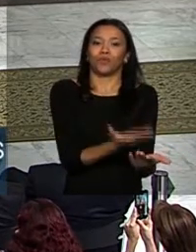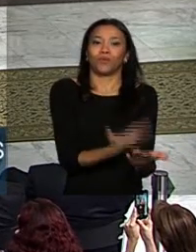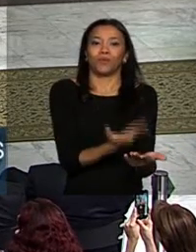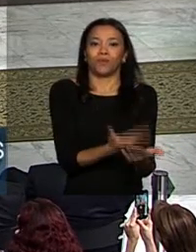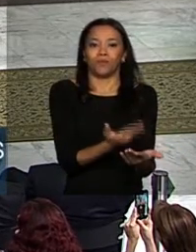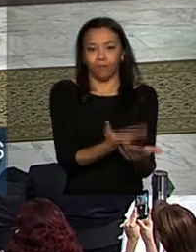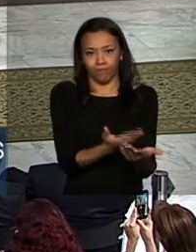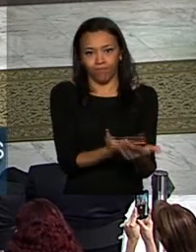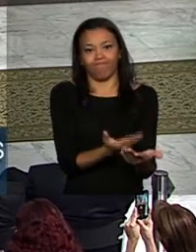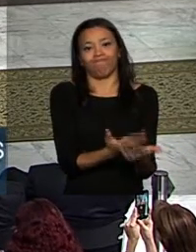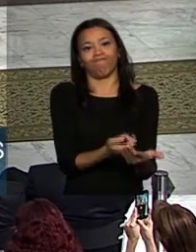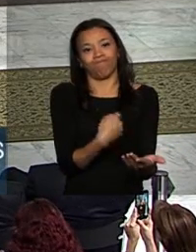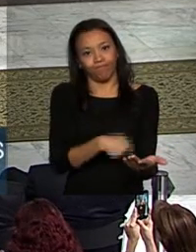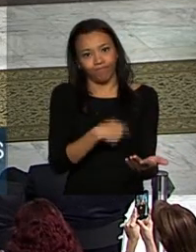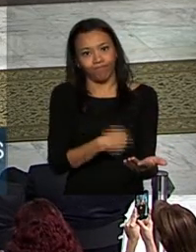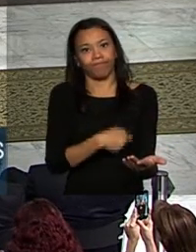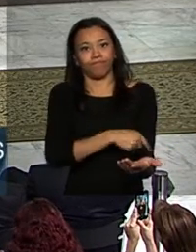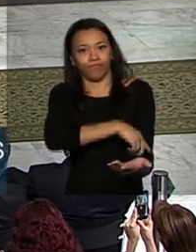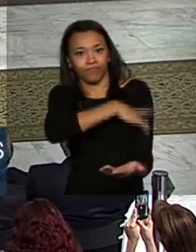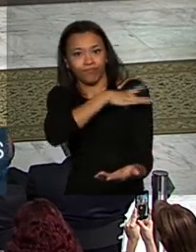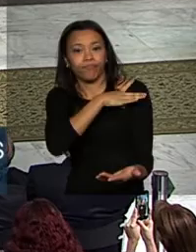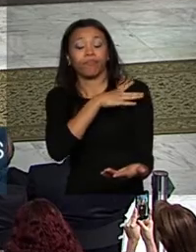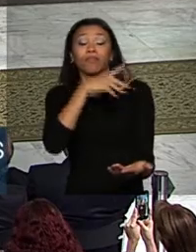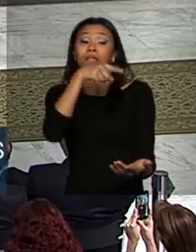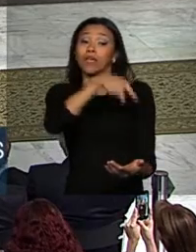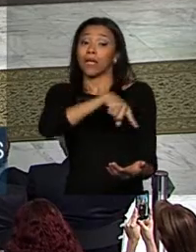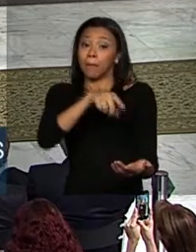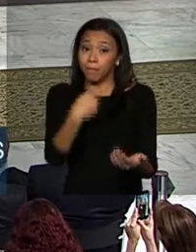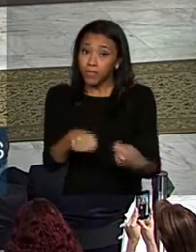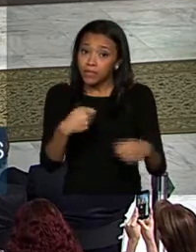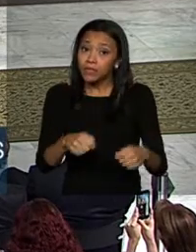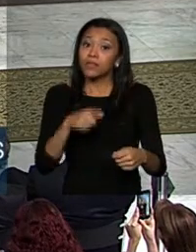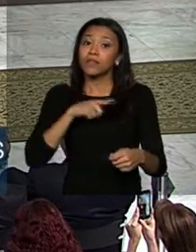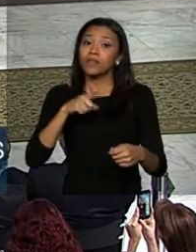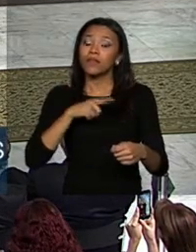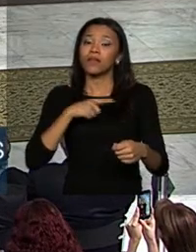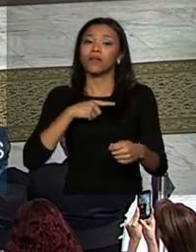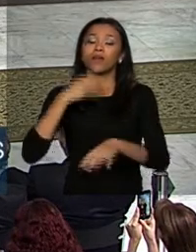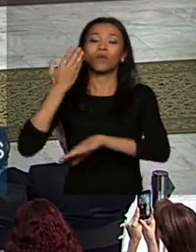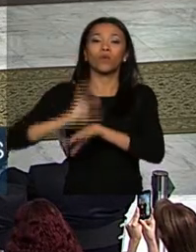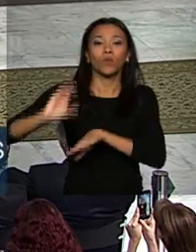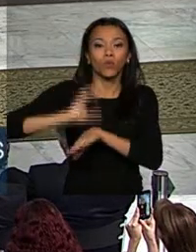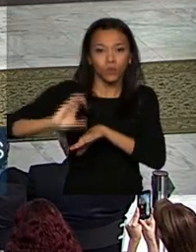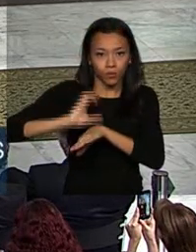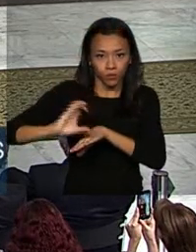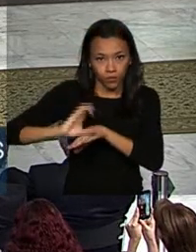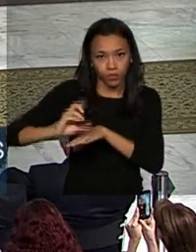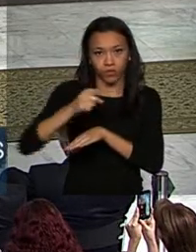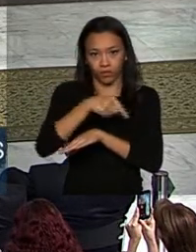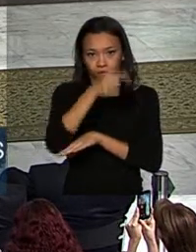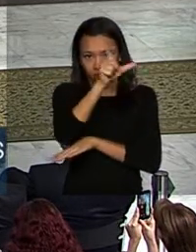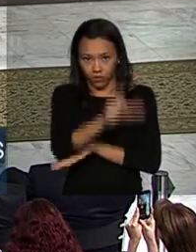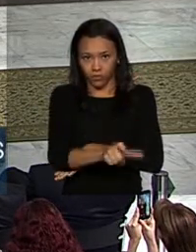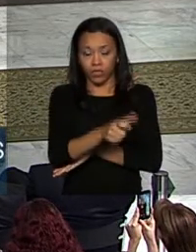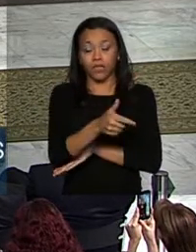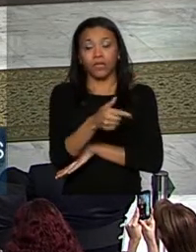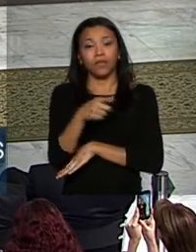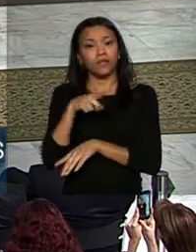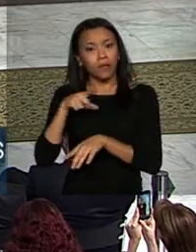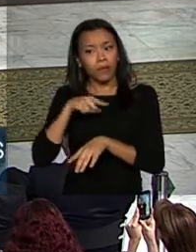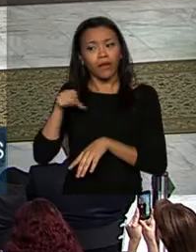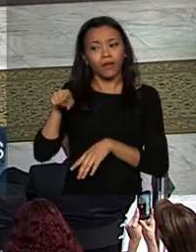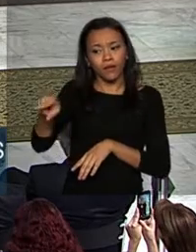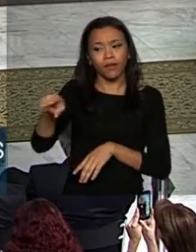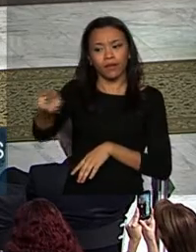regular, tendo acesso ao Pronatec Jovem Aprendiz, tendo dentro da micro e da